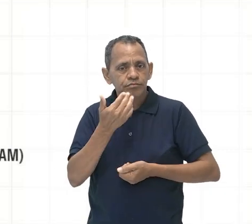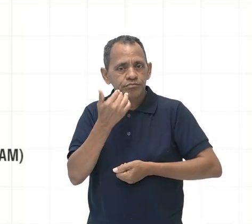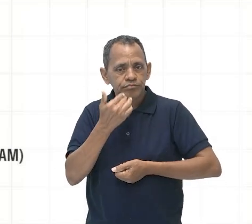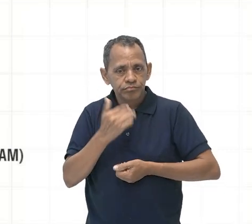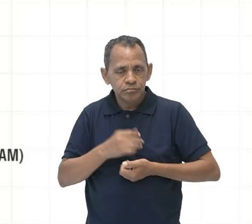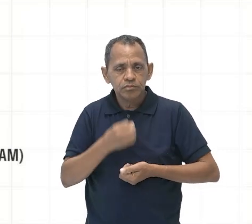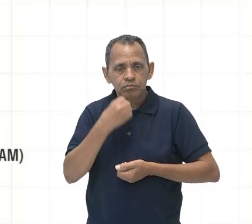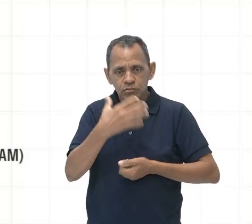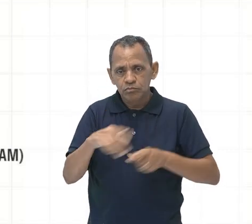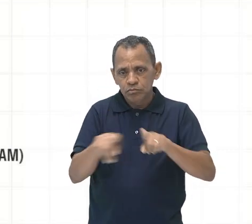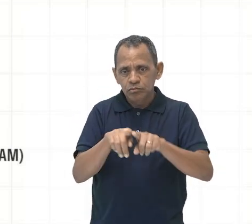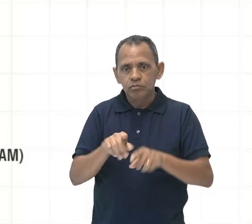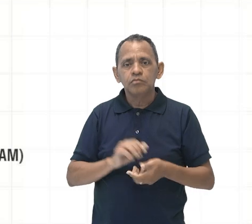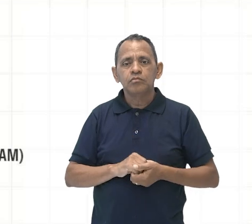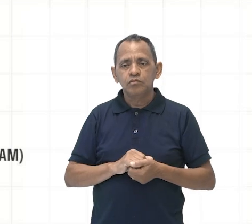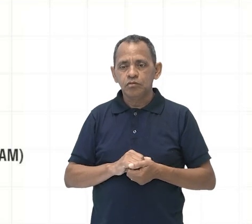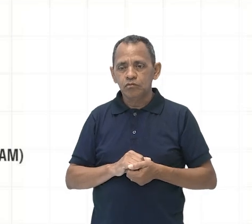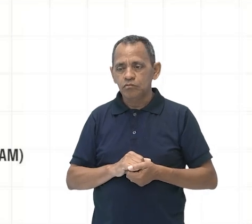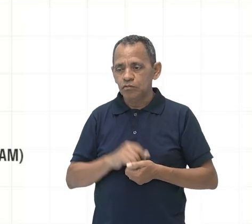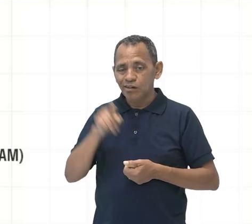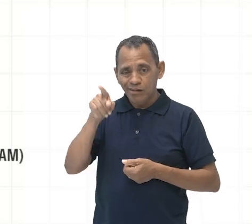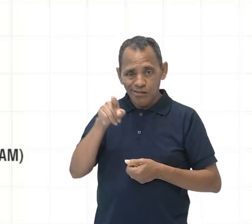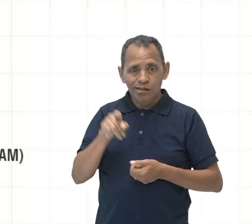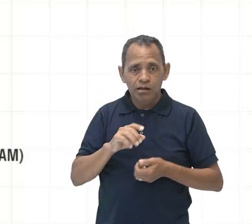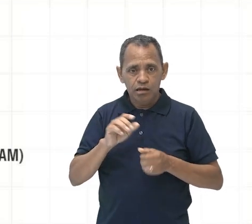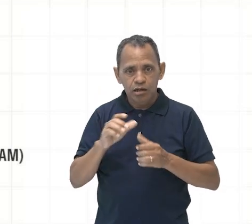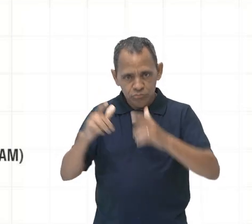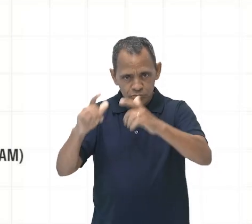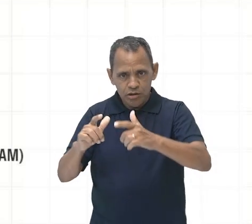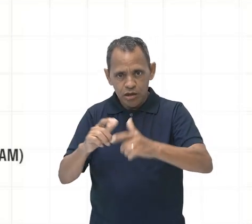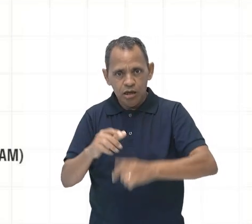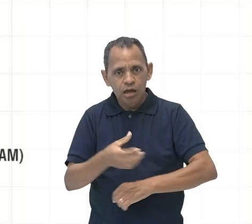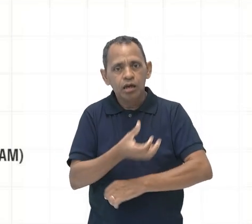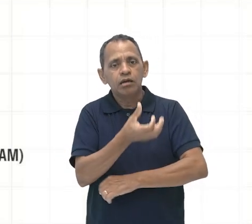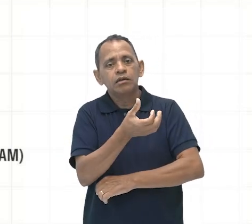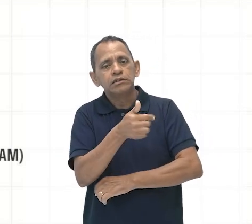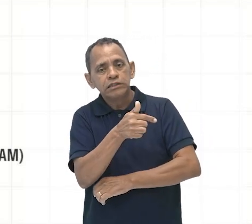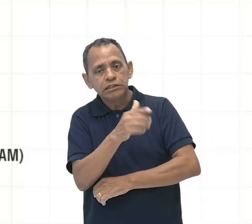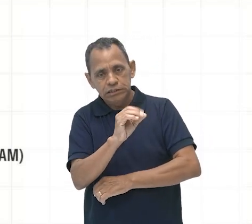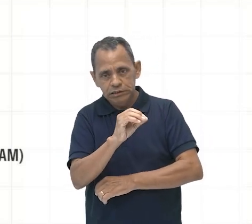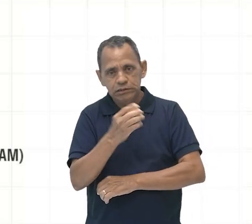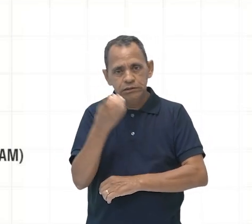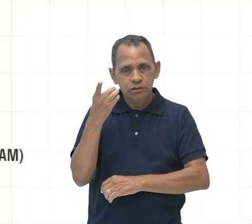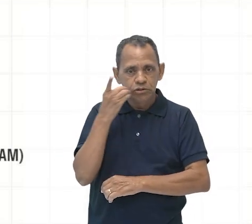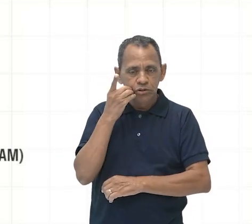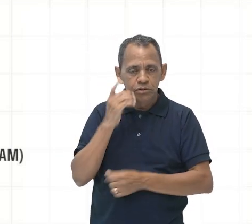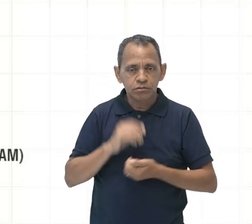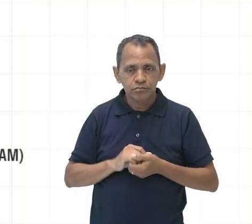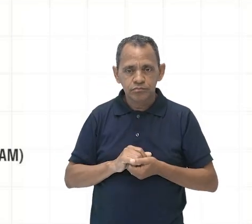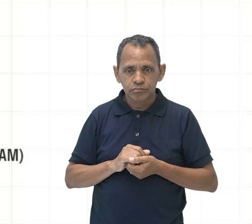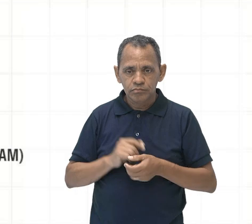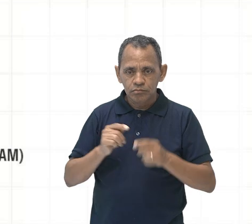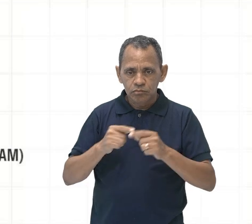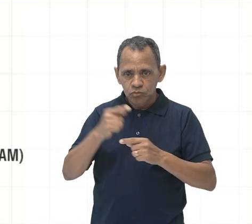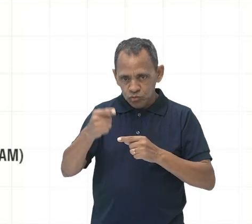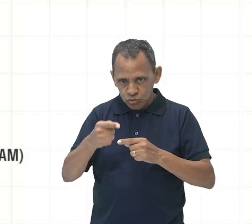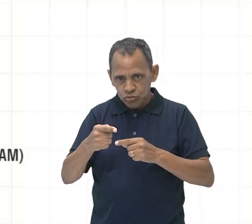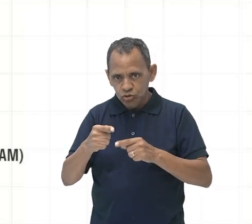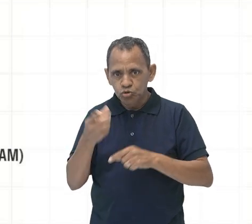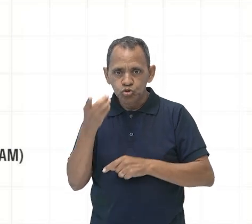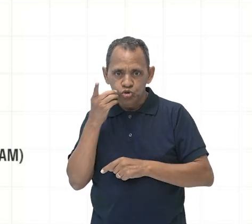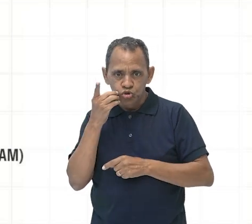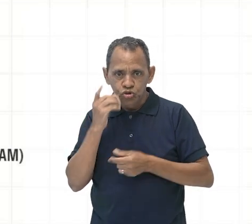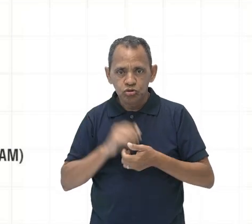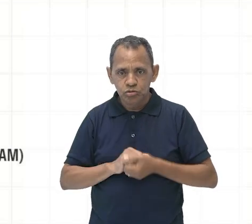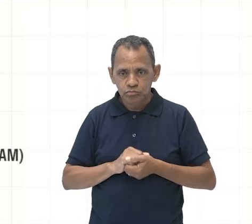embarcado durante 70 dias. No dia do embarque, subiram a bordo mais 10 marinheiros.